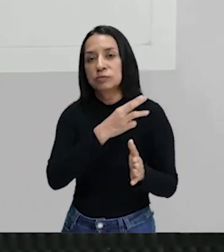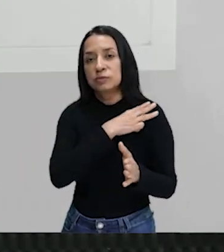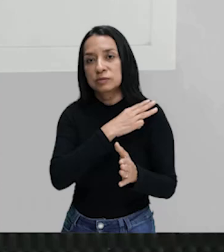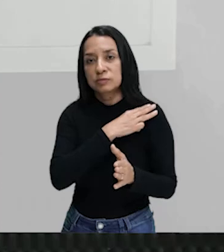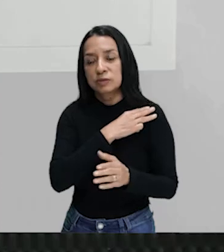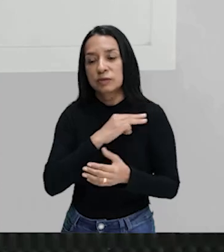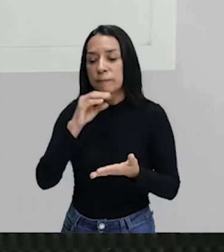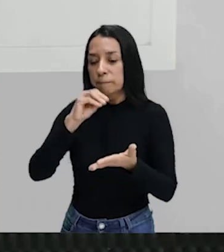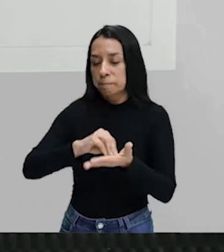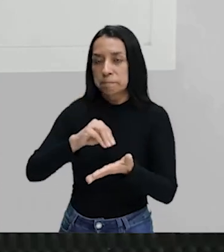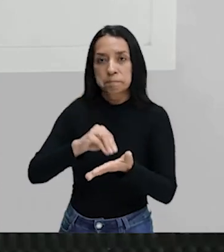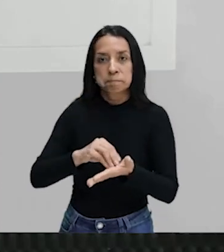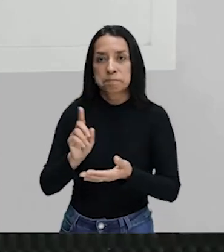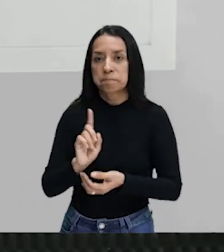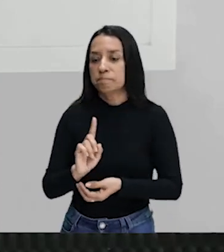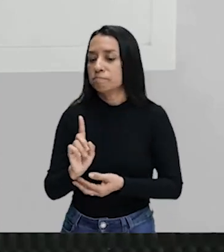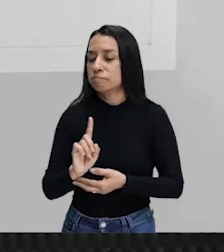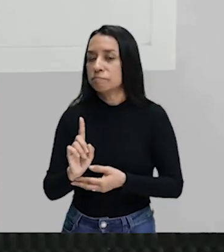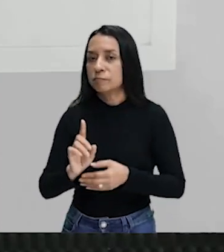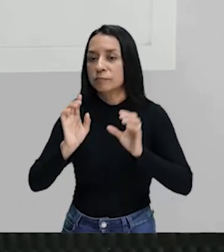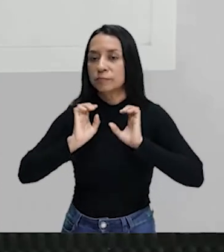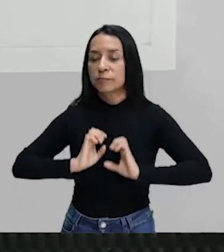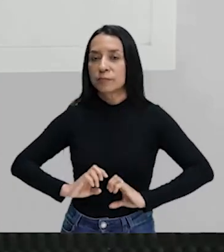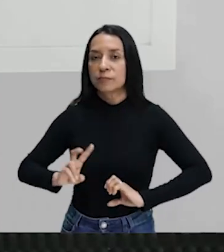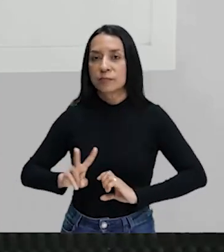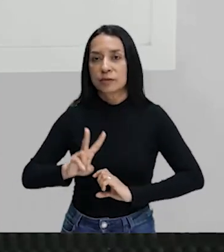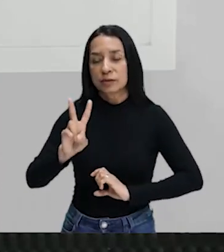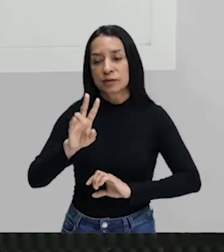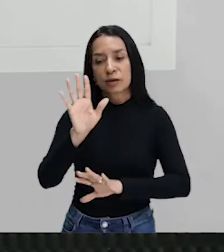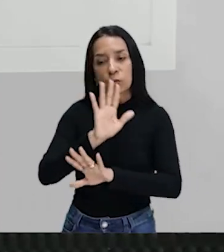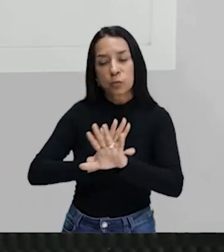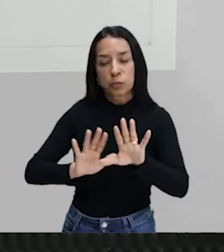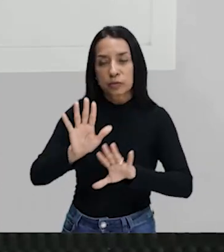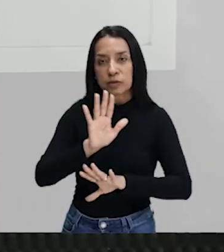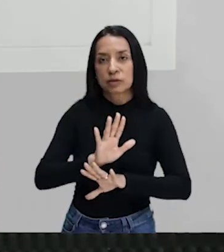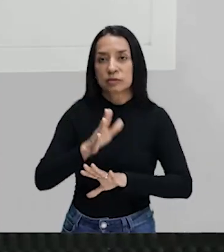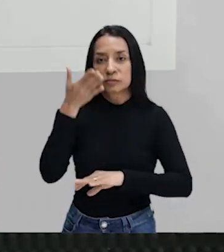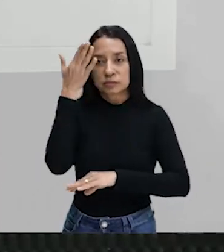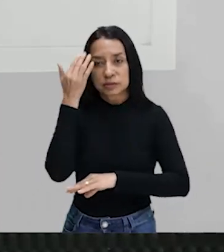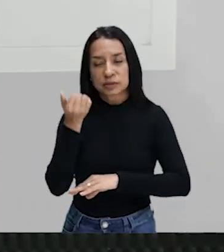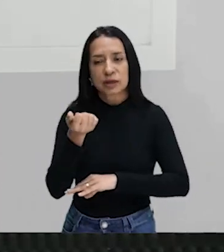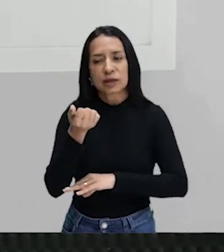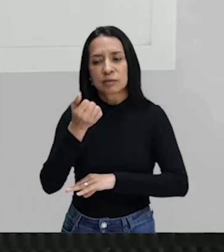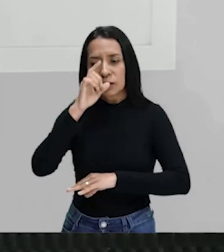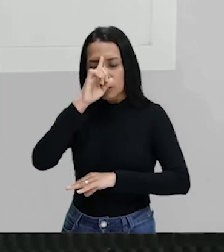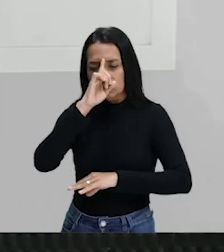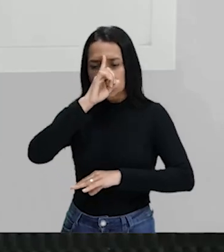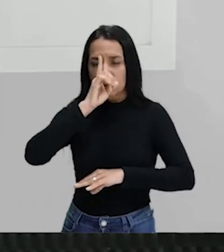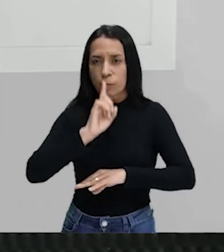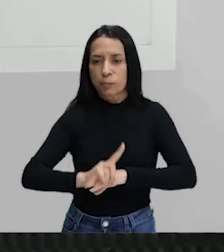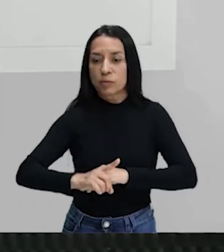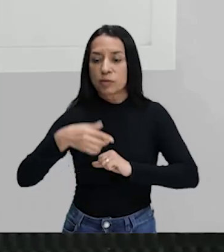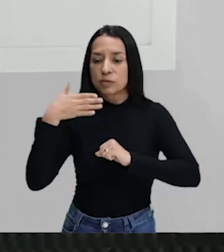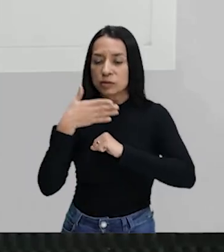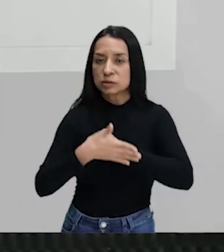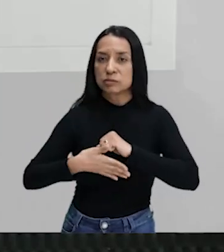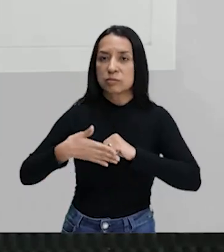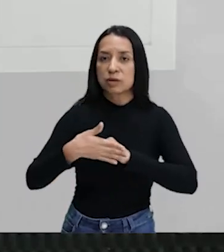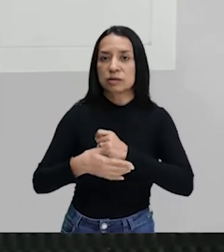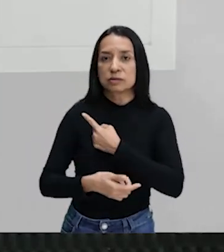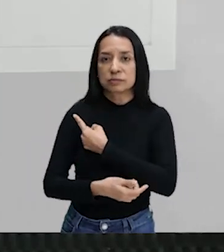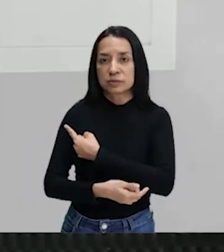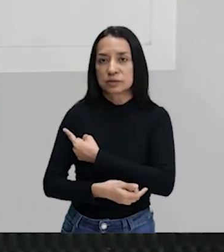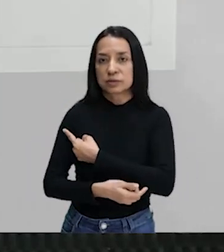das virtudes. Então tome muito cuidado com ela. Saiba, domine os princípios que estão